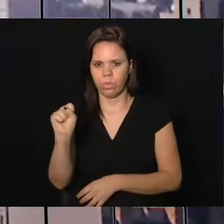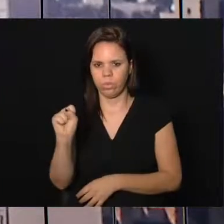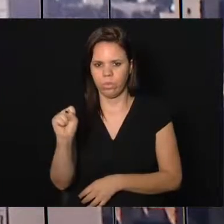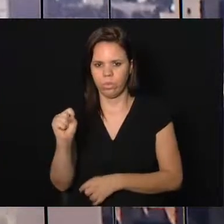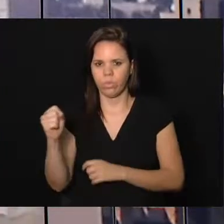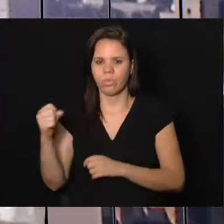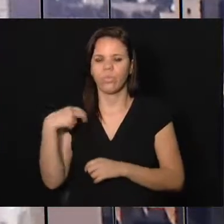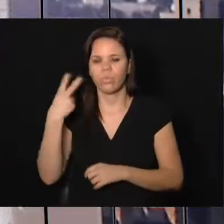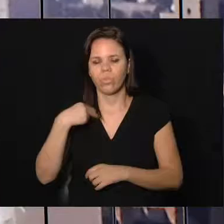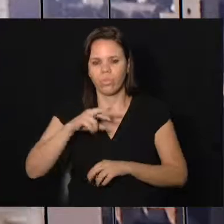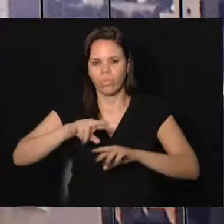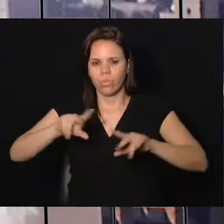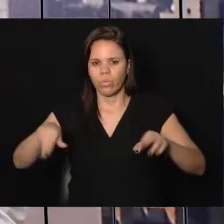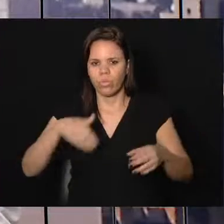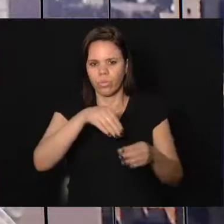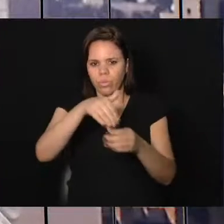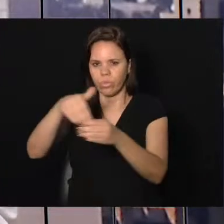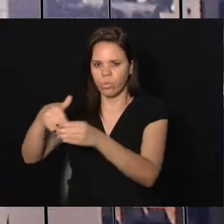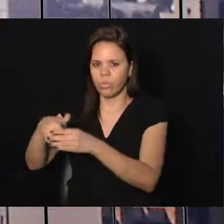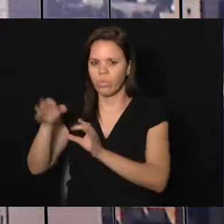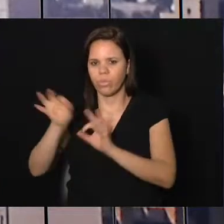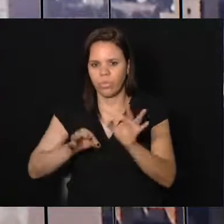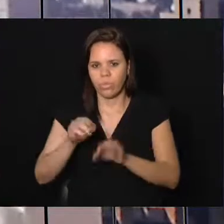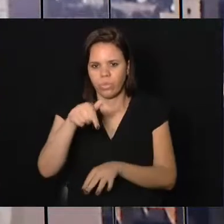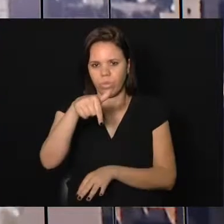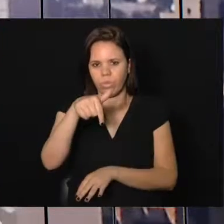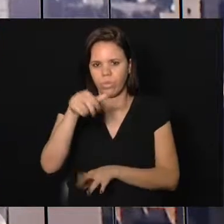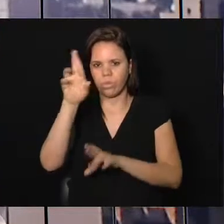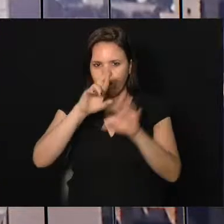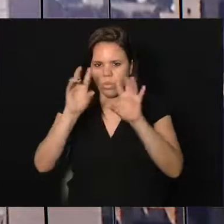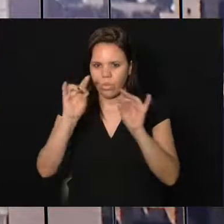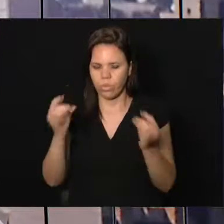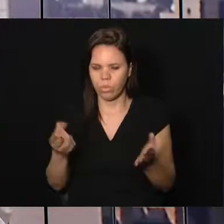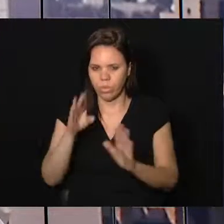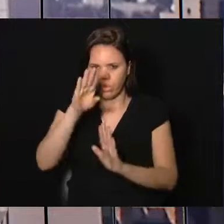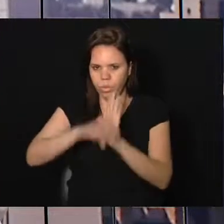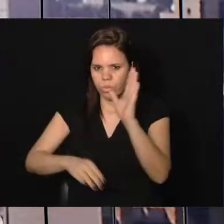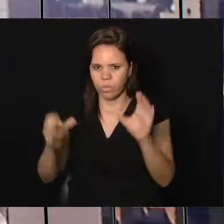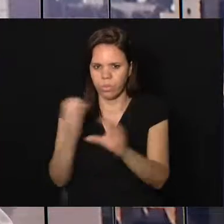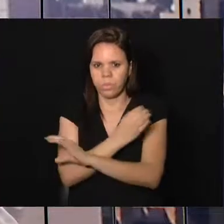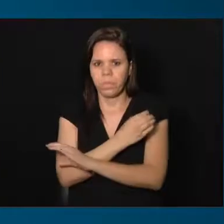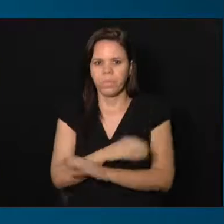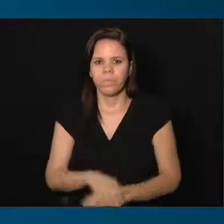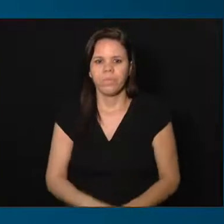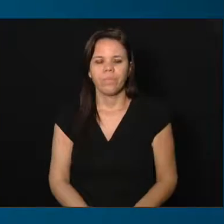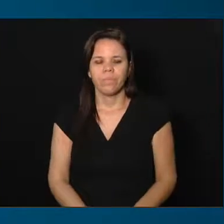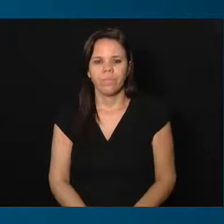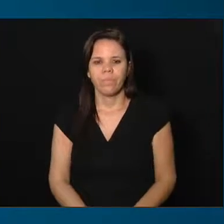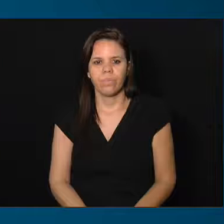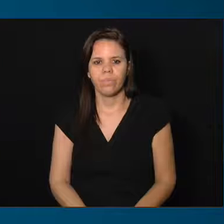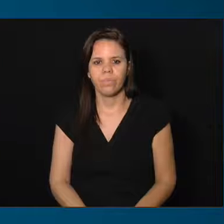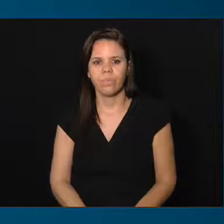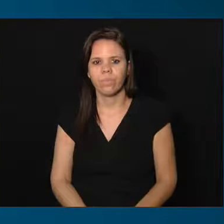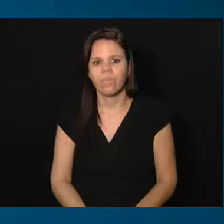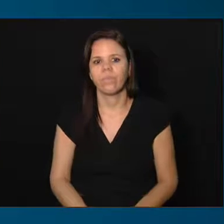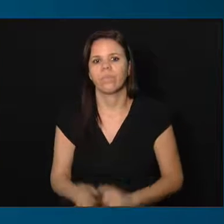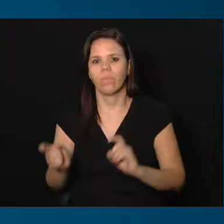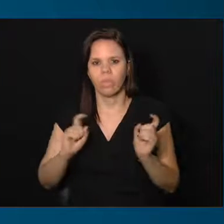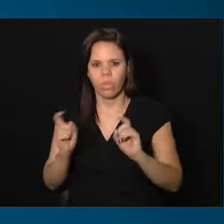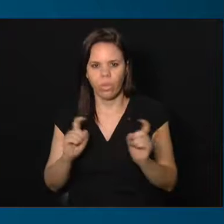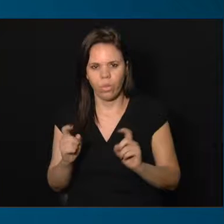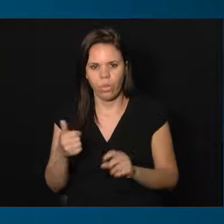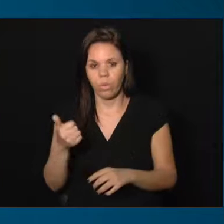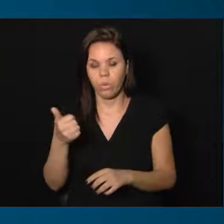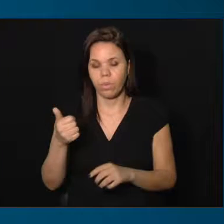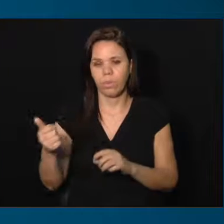vão discutir e votar 7 projetos. Confira agora a pauta completa. Em turno único de discussão, está